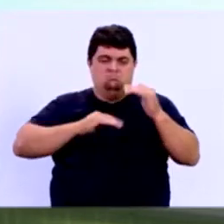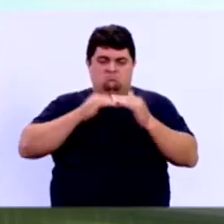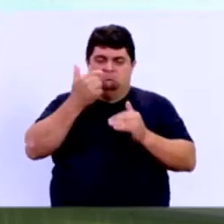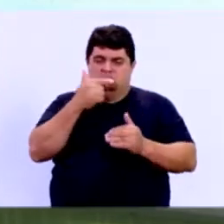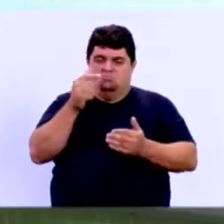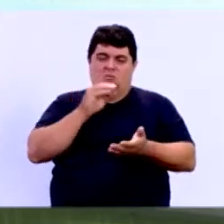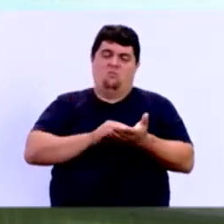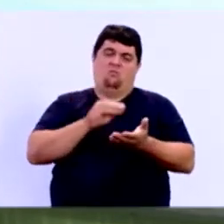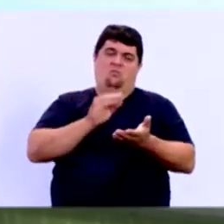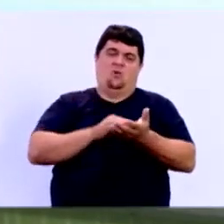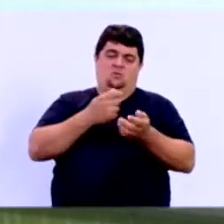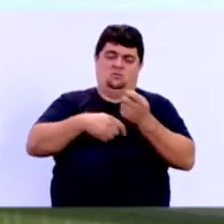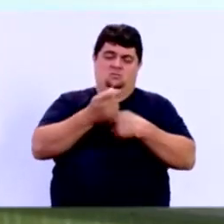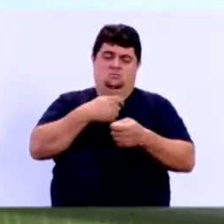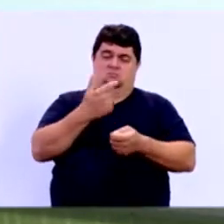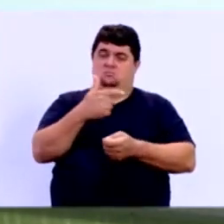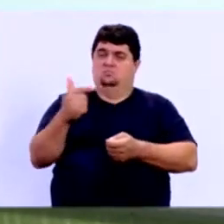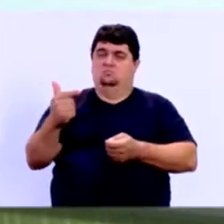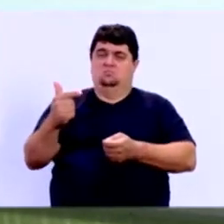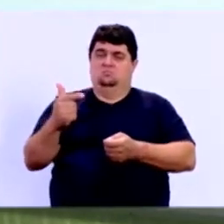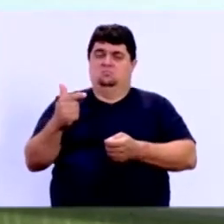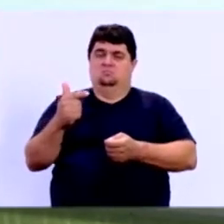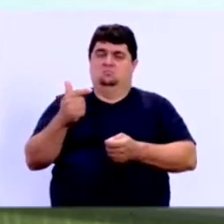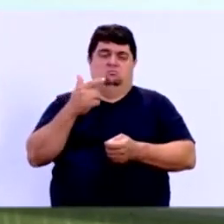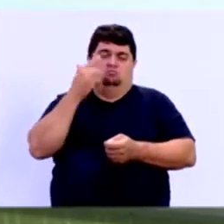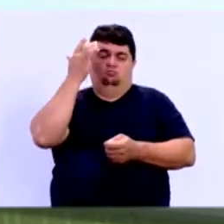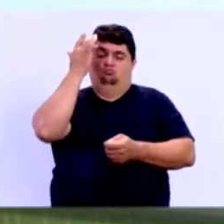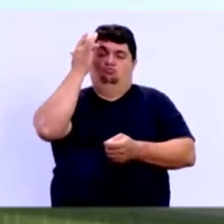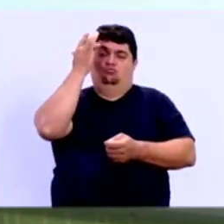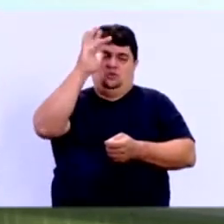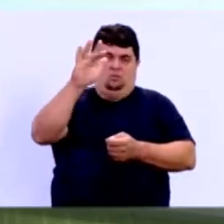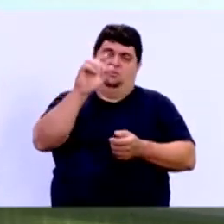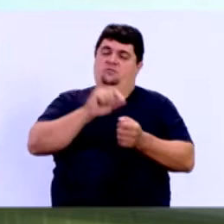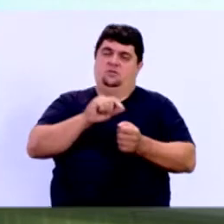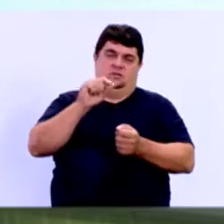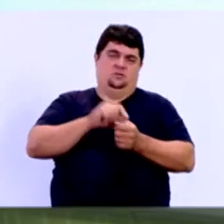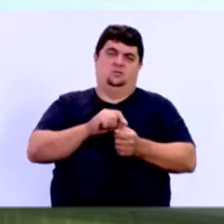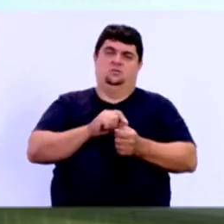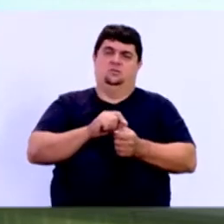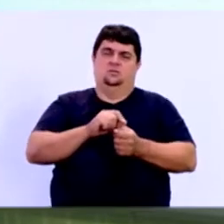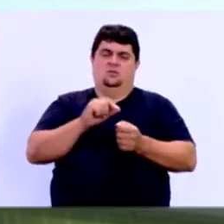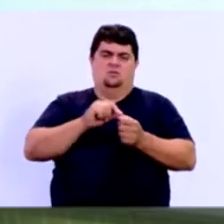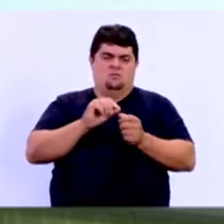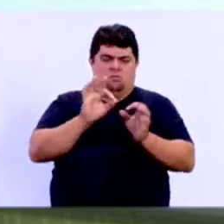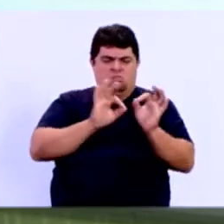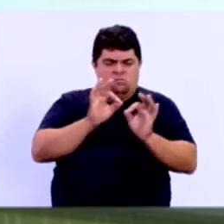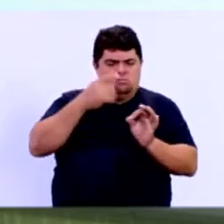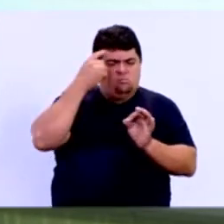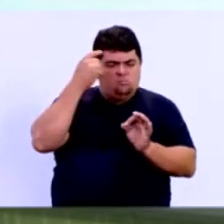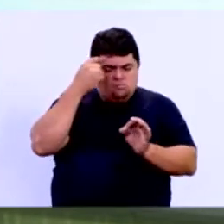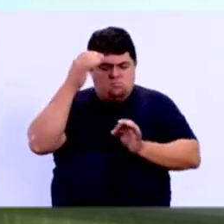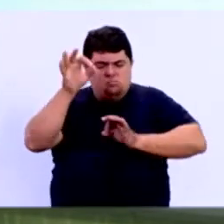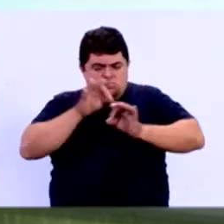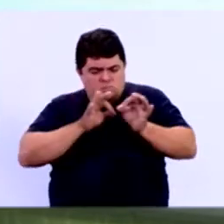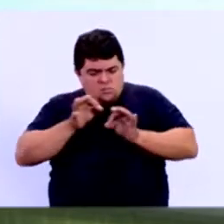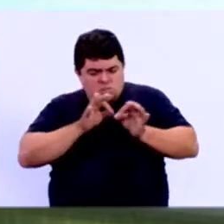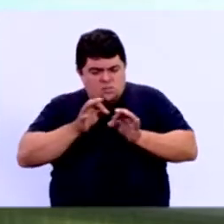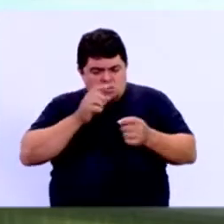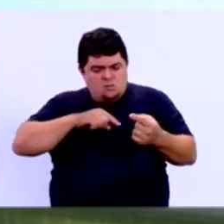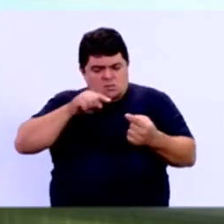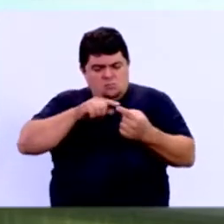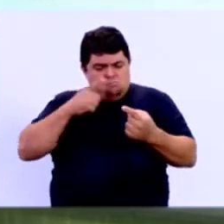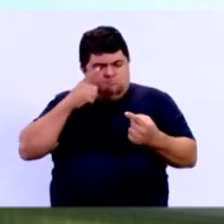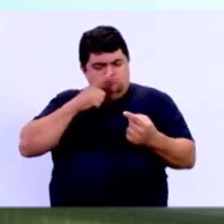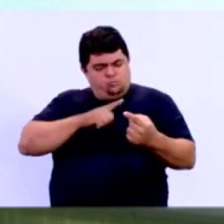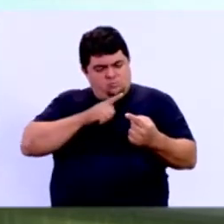possuem administradores, né, habilitados e capacitados para poder desenhar esse plano e em busca de um objetivo